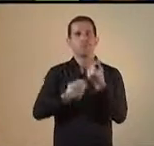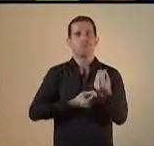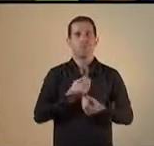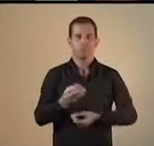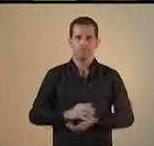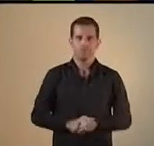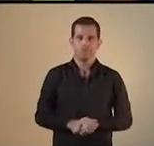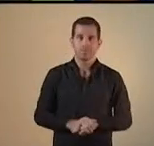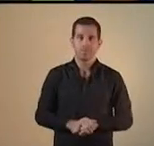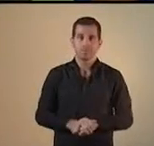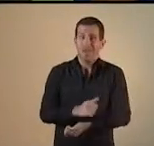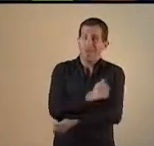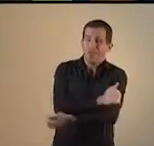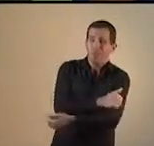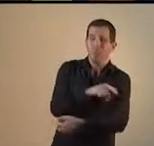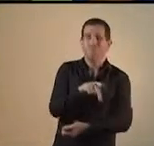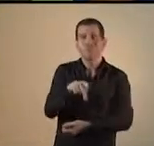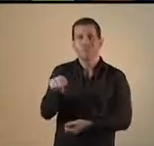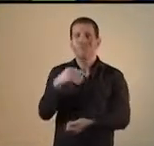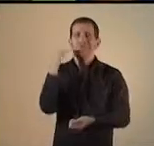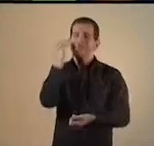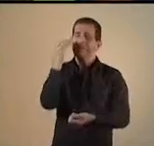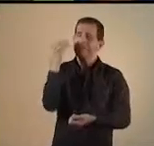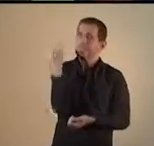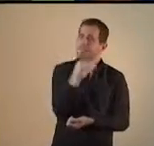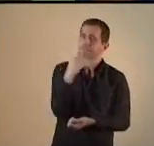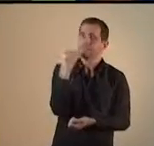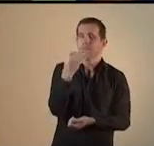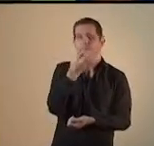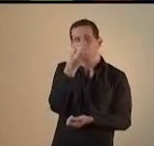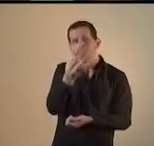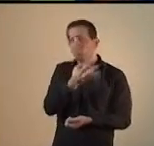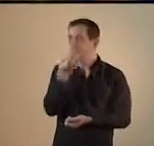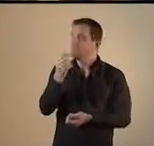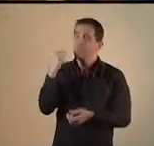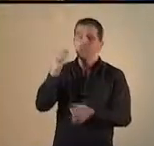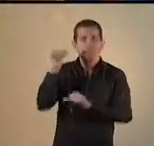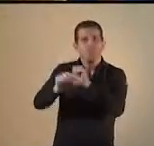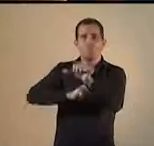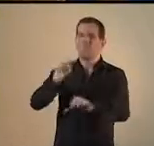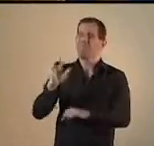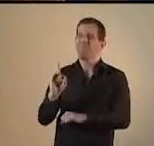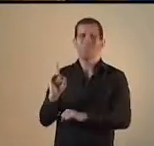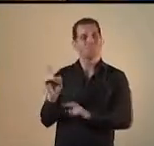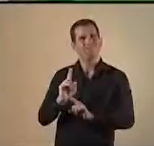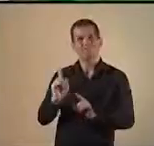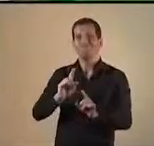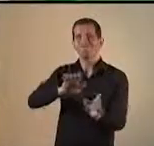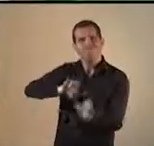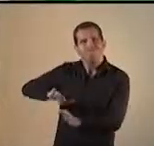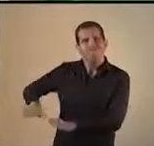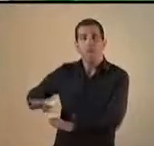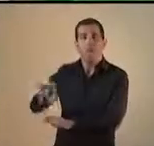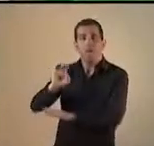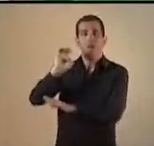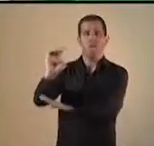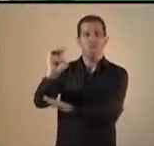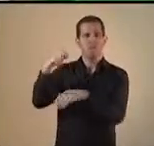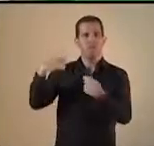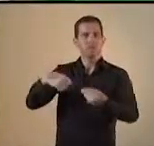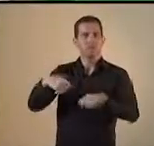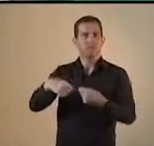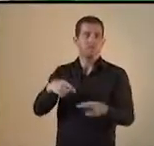e professores têm tentado argumentar a favor da mudança. Para eles, uma universidade que oferece curso superior